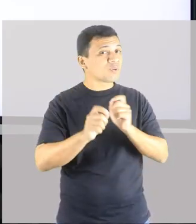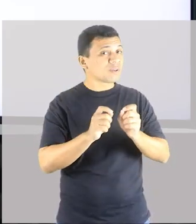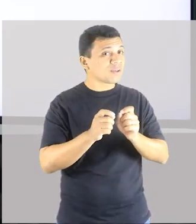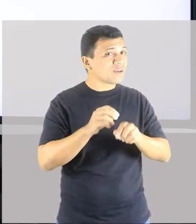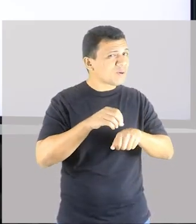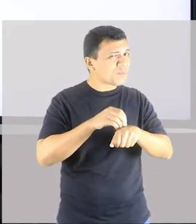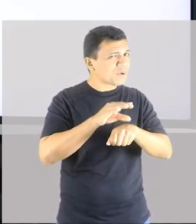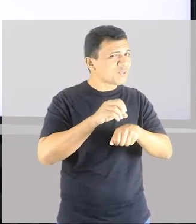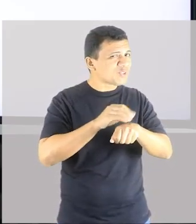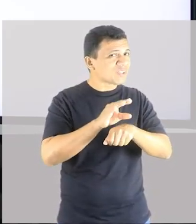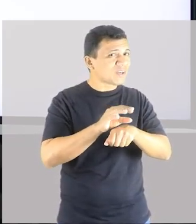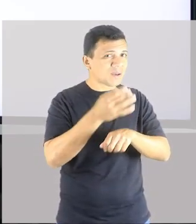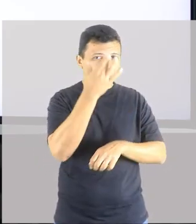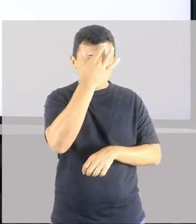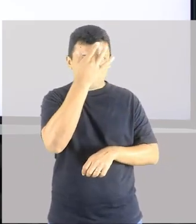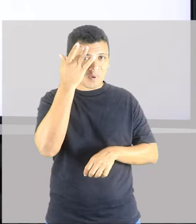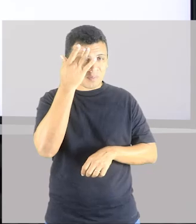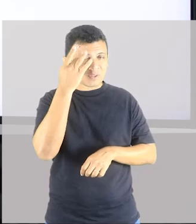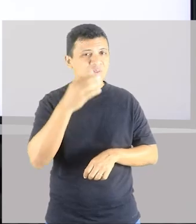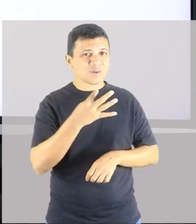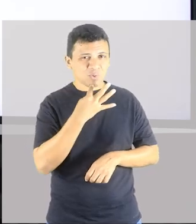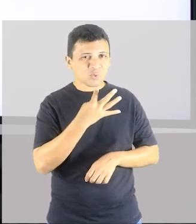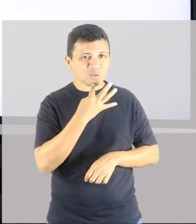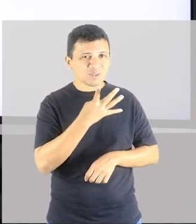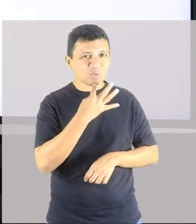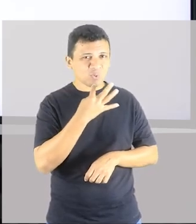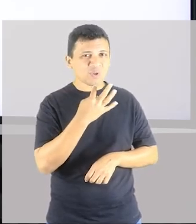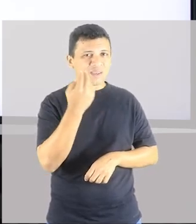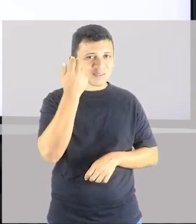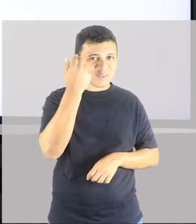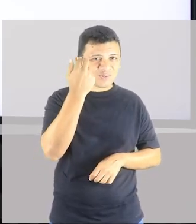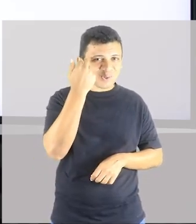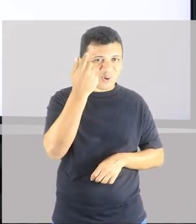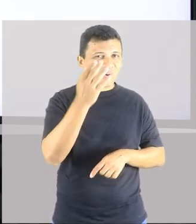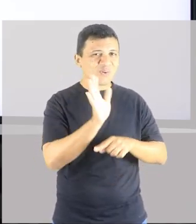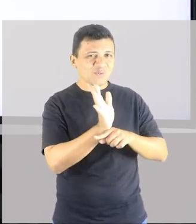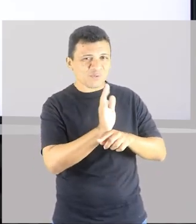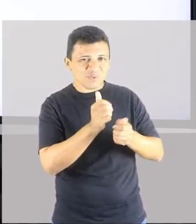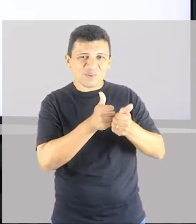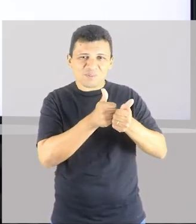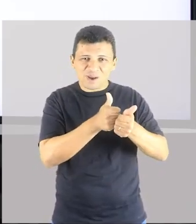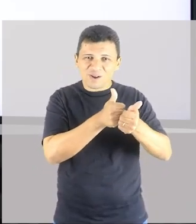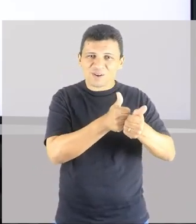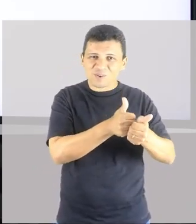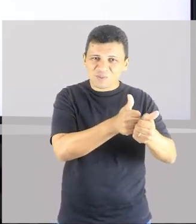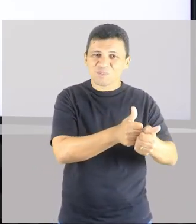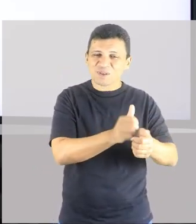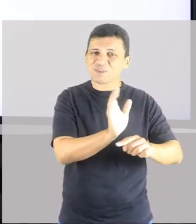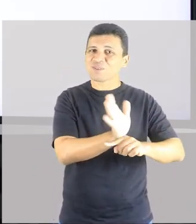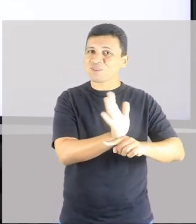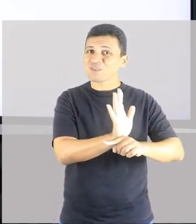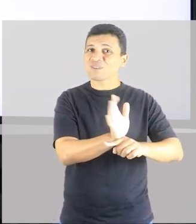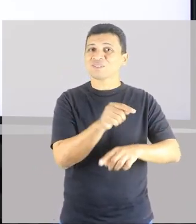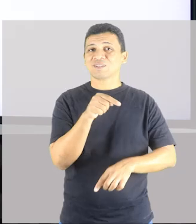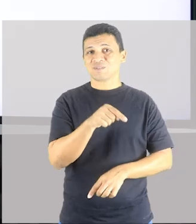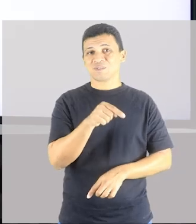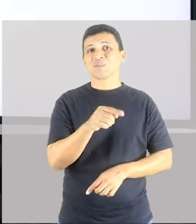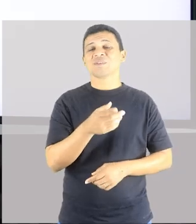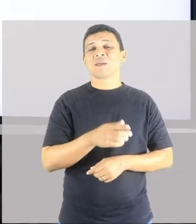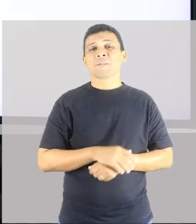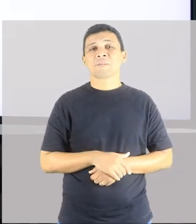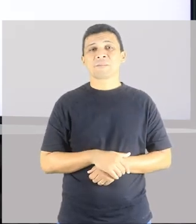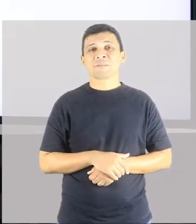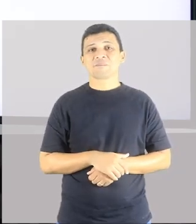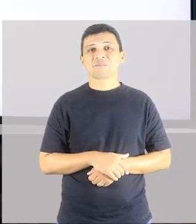de dica, que só uma pessoa que conhece aquela história, que acompanha aquele produto,